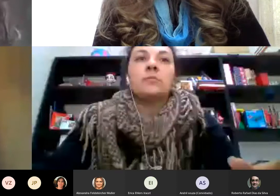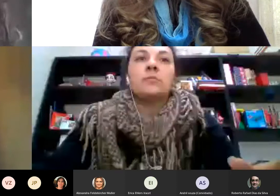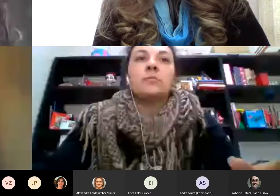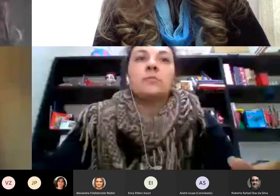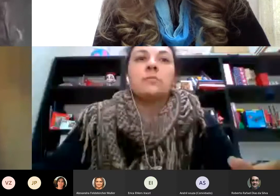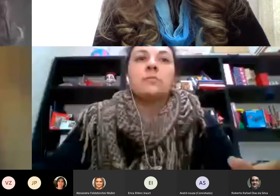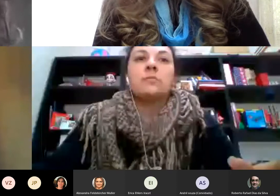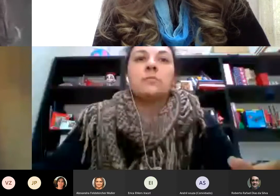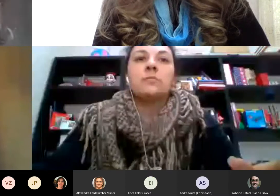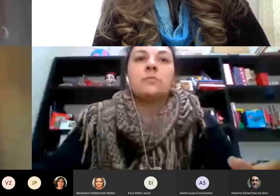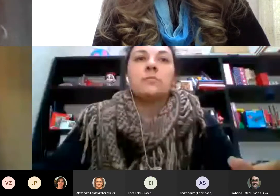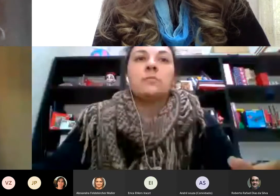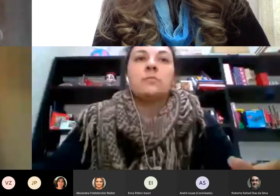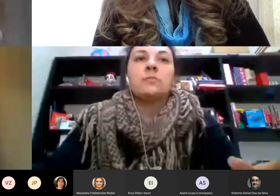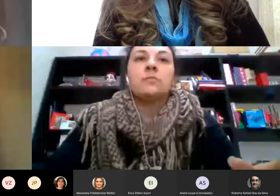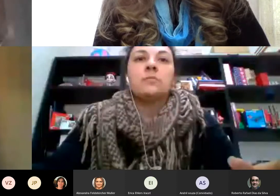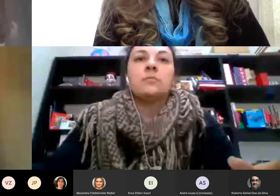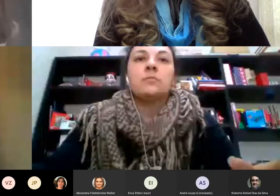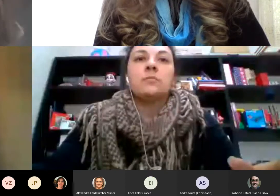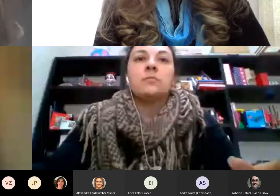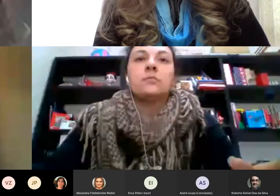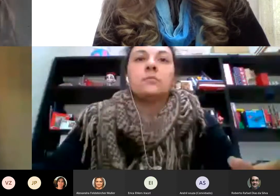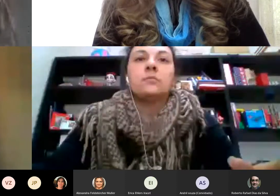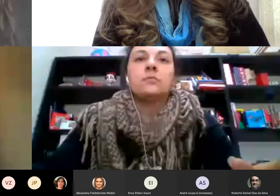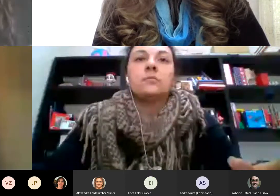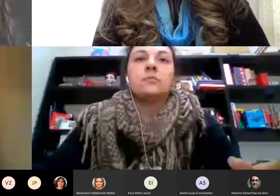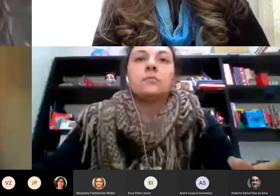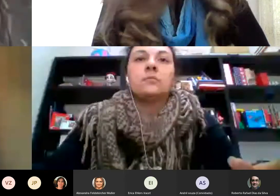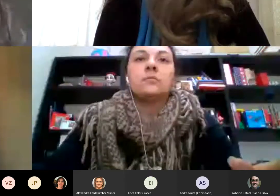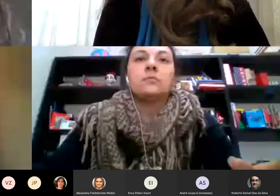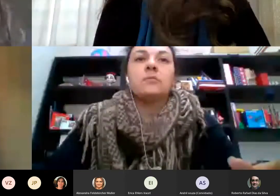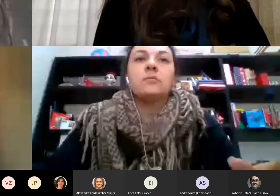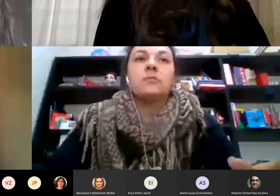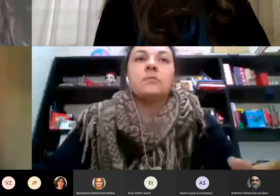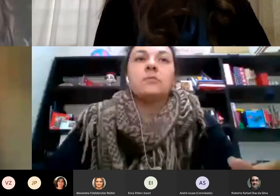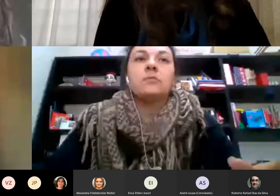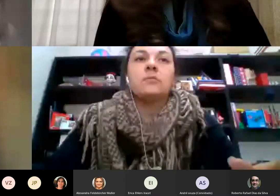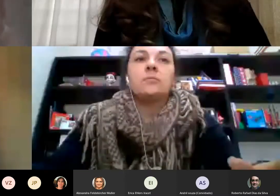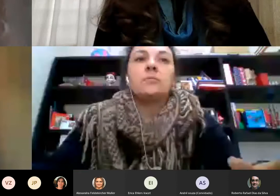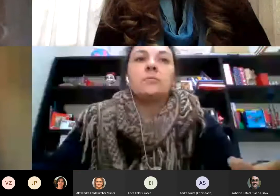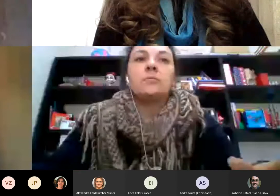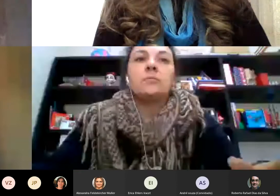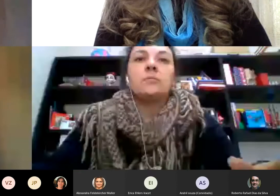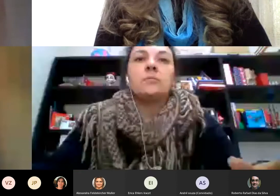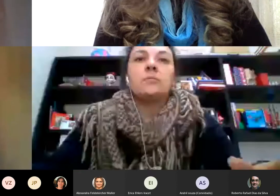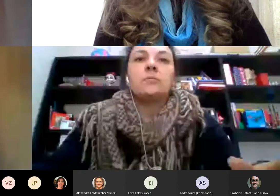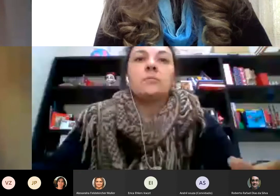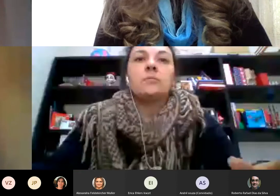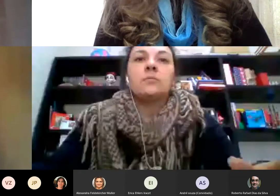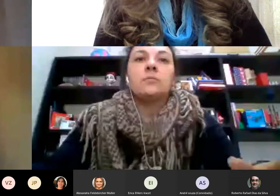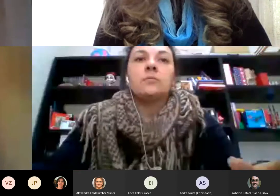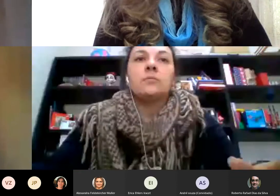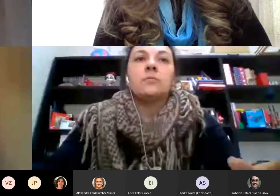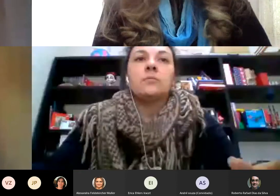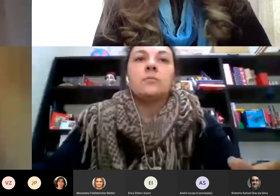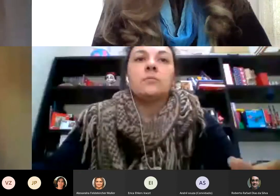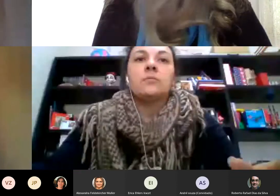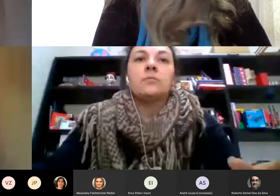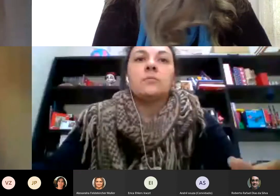estudando a inteligência das plantas, isto é, como os organismos vegetais produzem inteligência. E o faz em uma